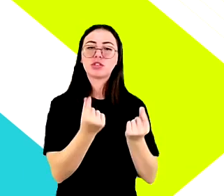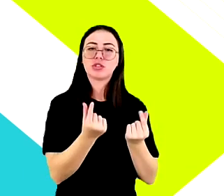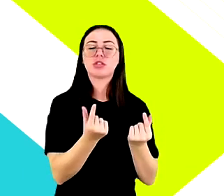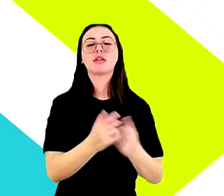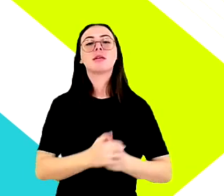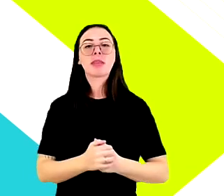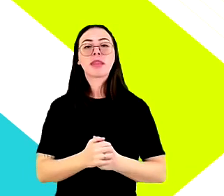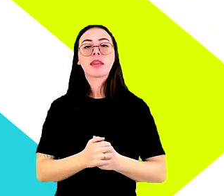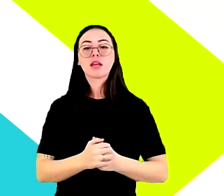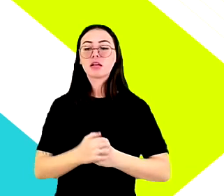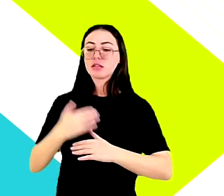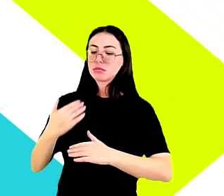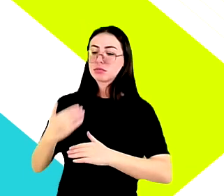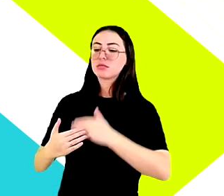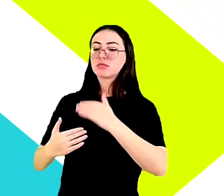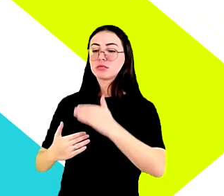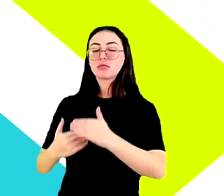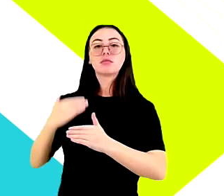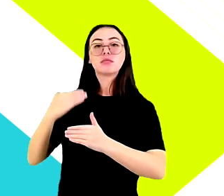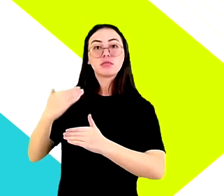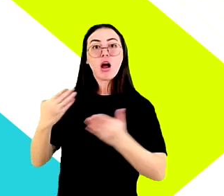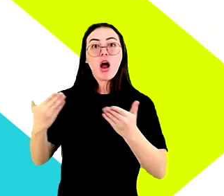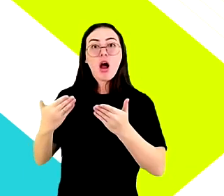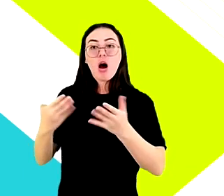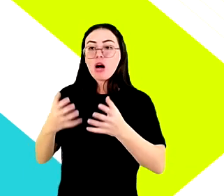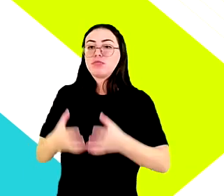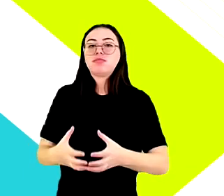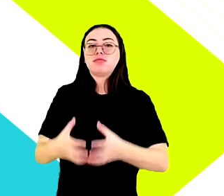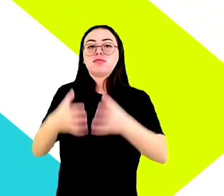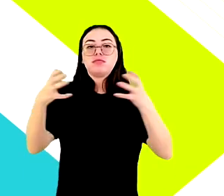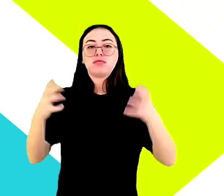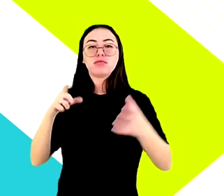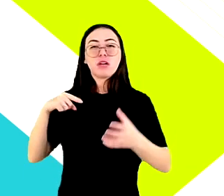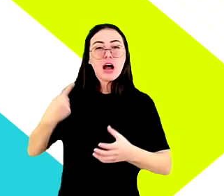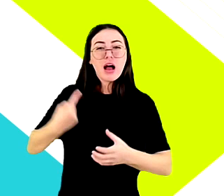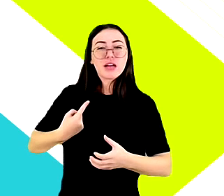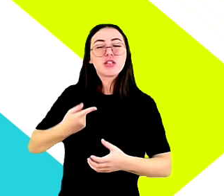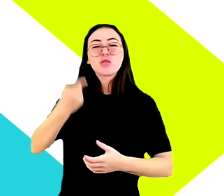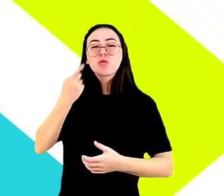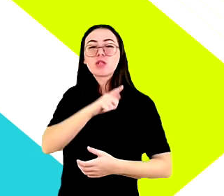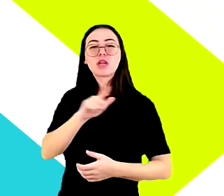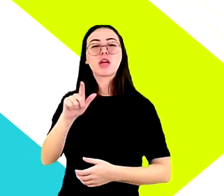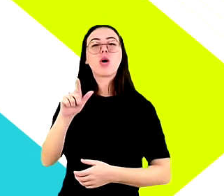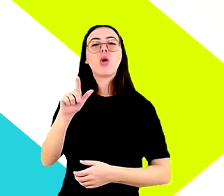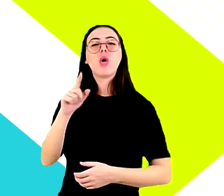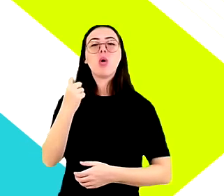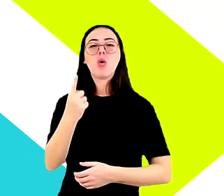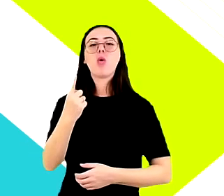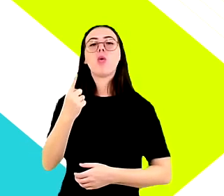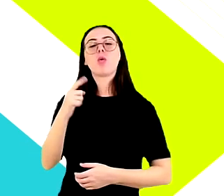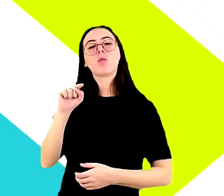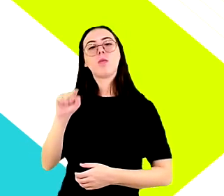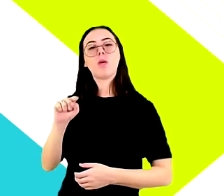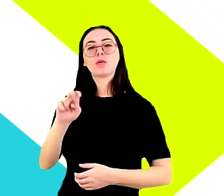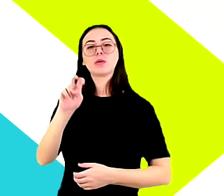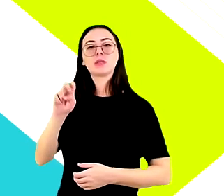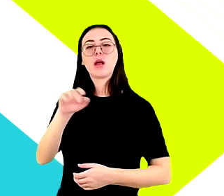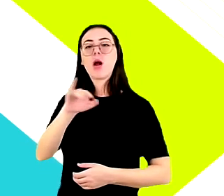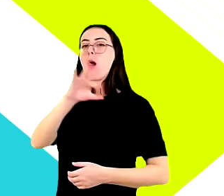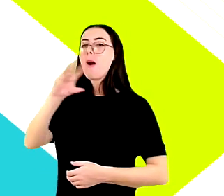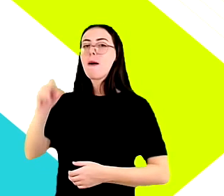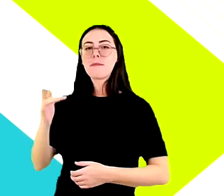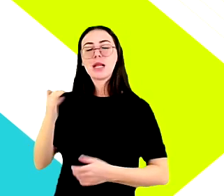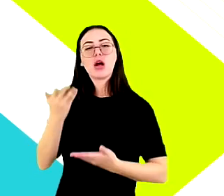indo para 1,5 milhões de vidas que a gente acompanha de forma recorrente mensal. Se a gente fosse uma operadora de saúde, seríamos a quinta maior do país.